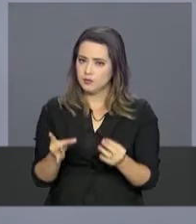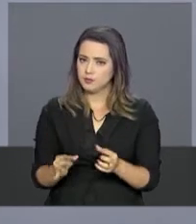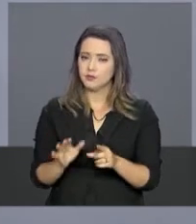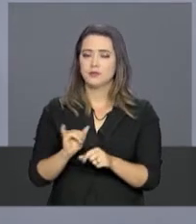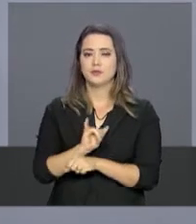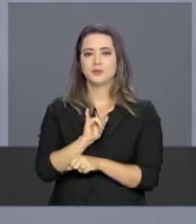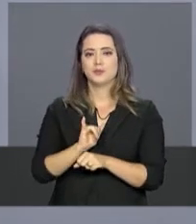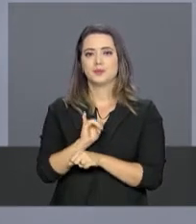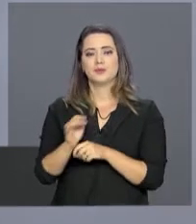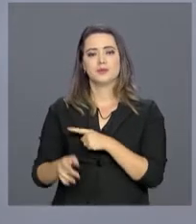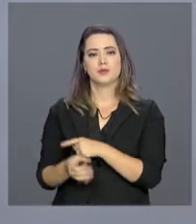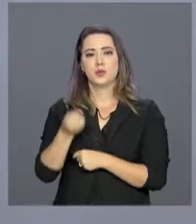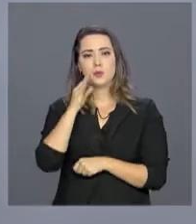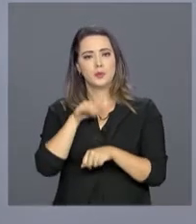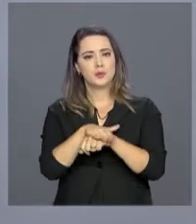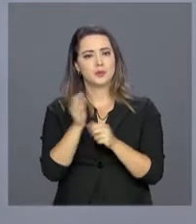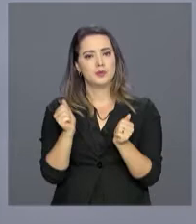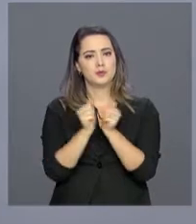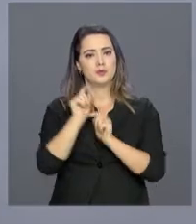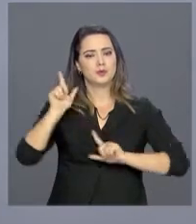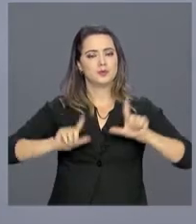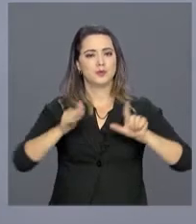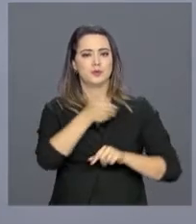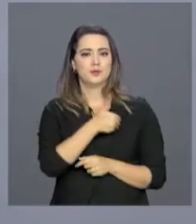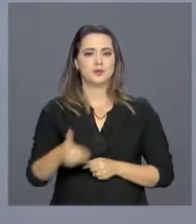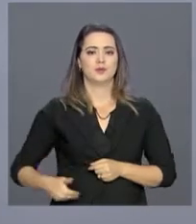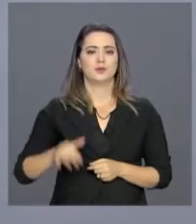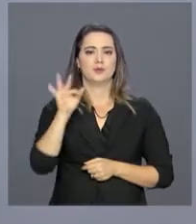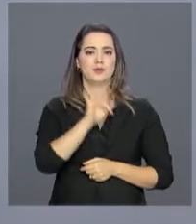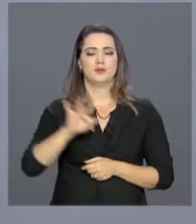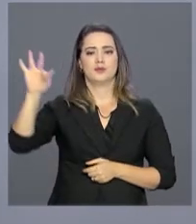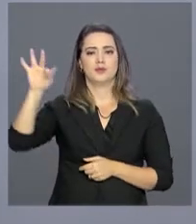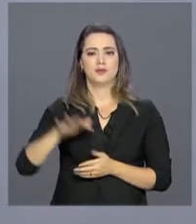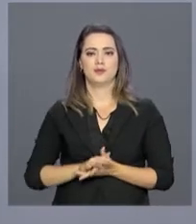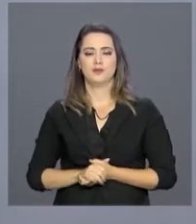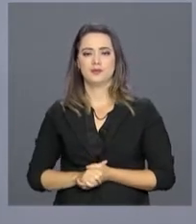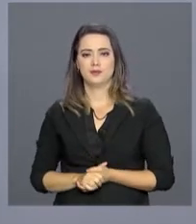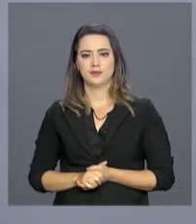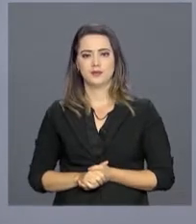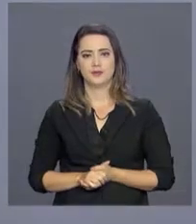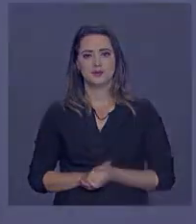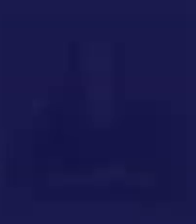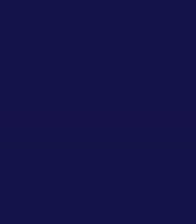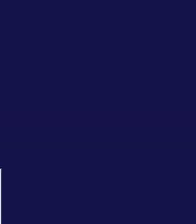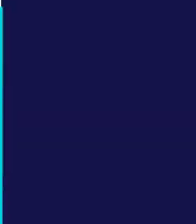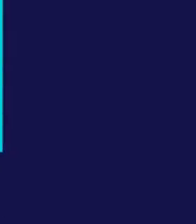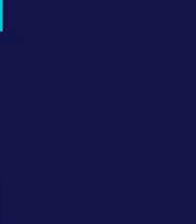YouTube. Uma boa noite para você e continue com a gente aqui na NBR, a TV do Governo Federal.